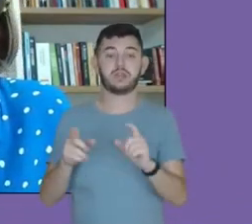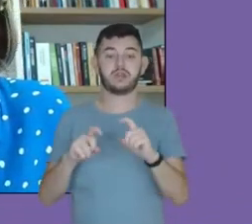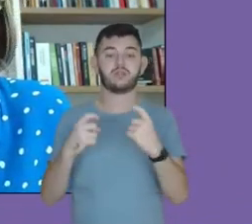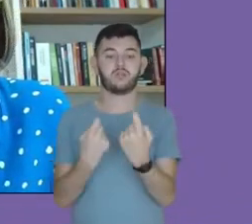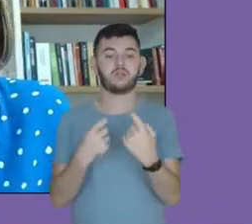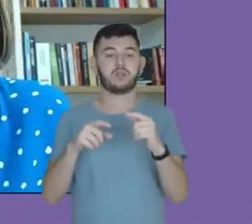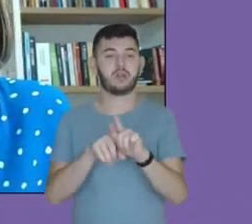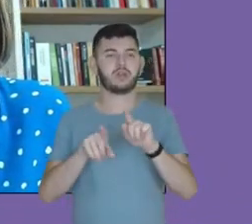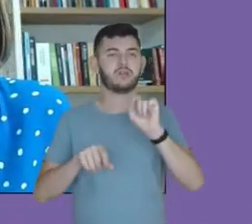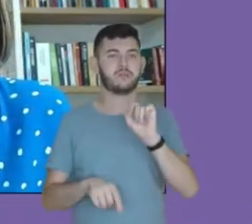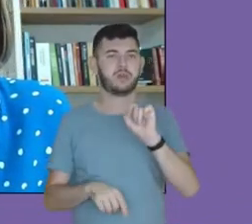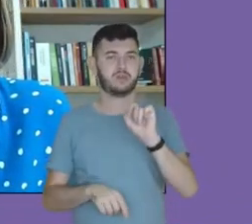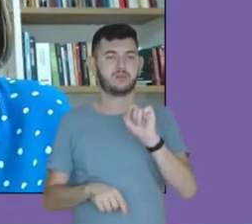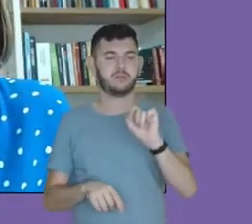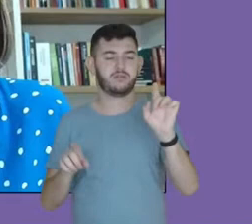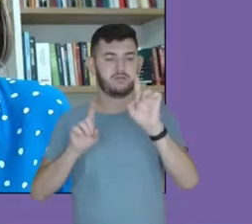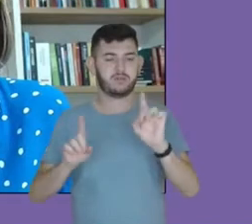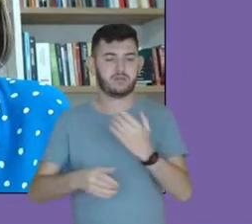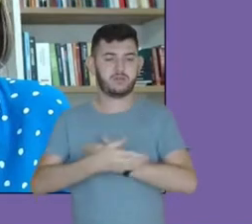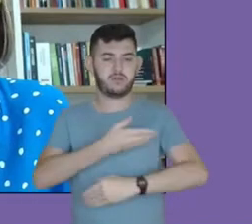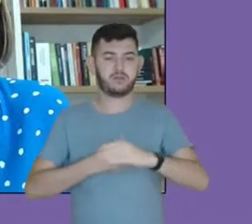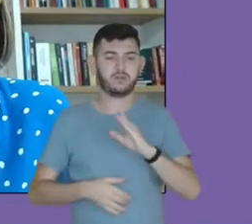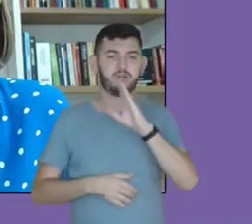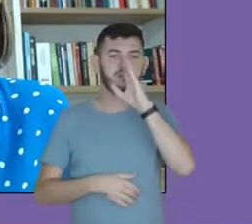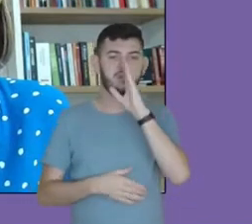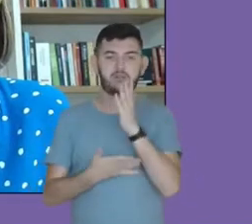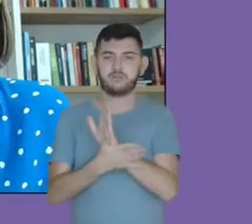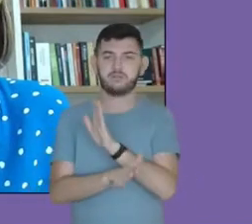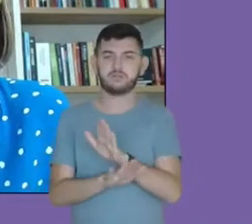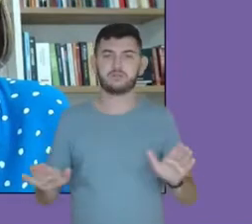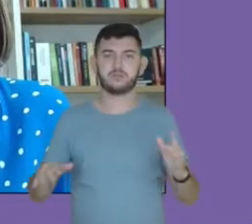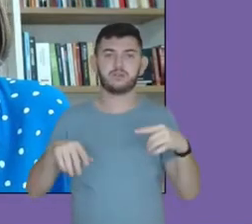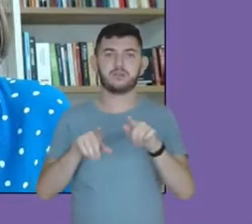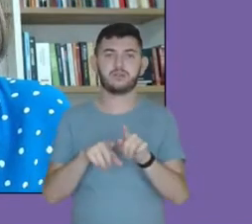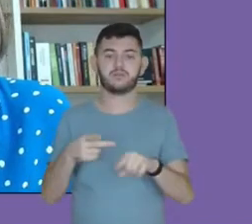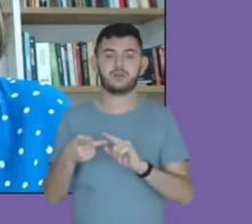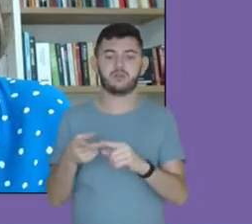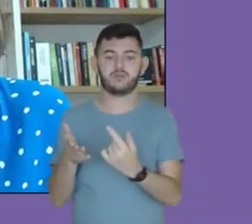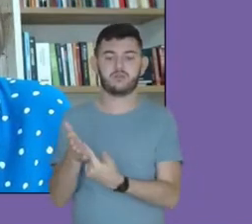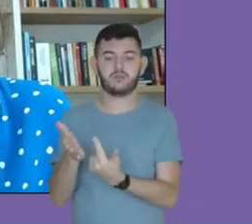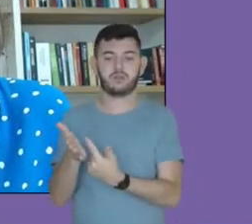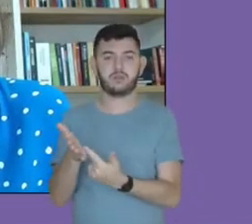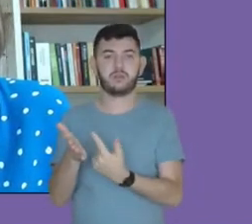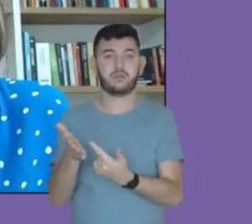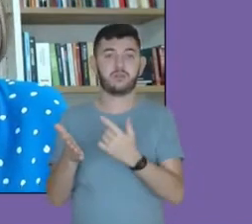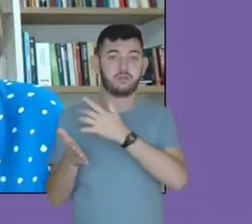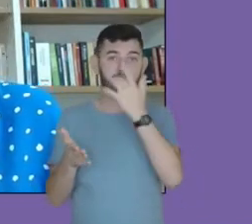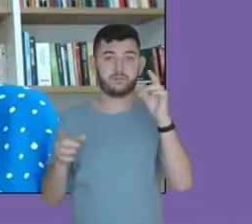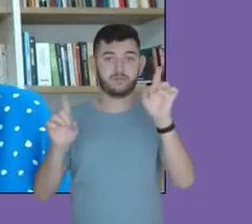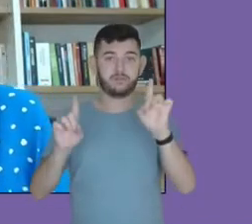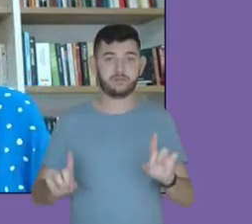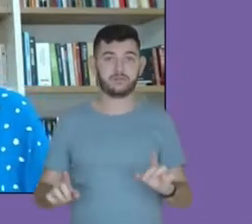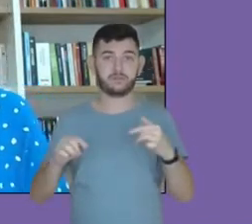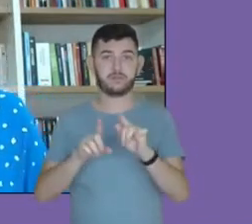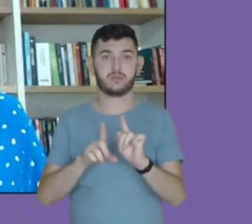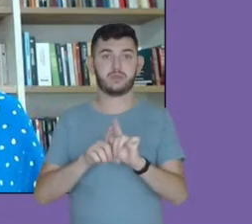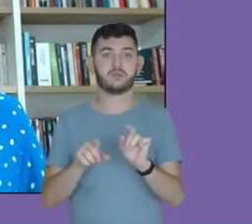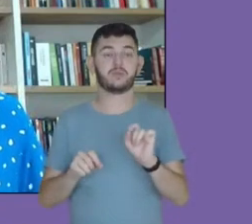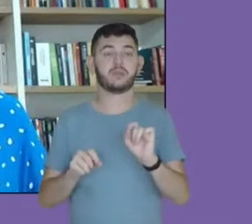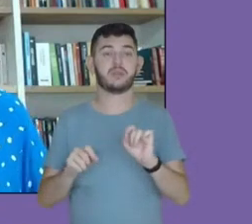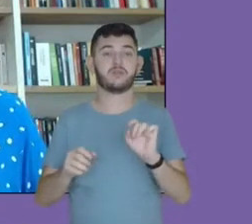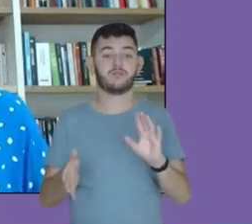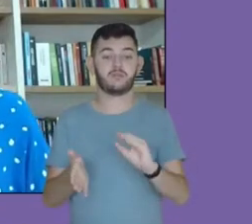Silêncio, e autora do livro Azilamento de Pessoas com Deficiência, a institucionalização da incapacidade